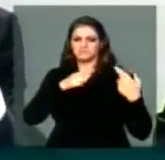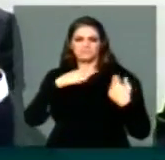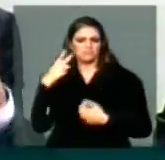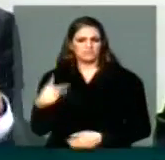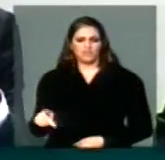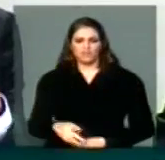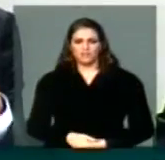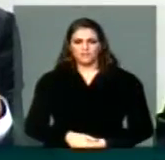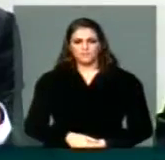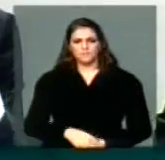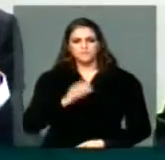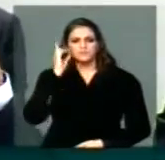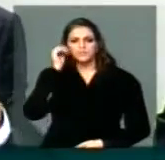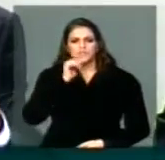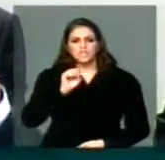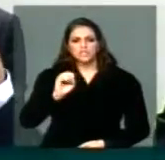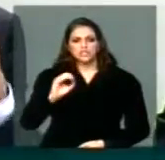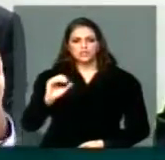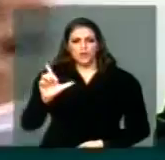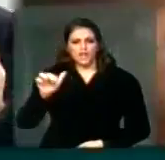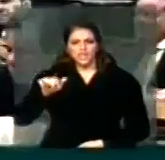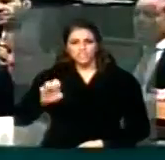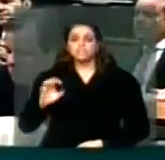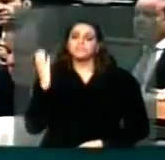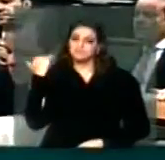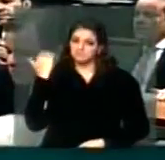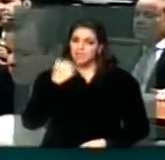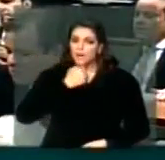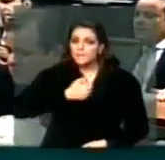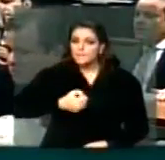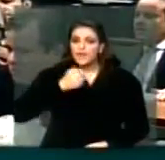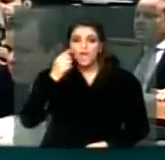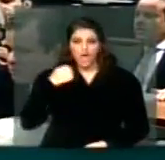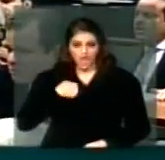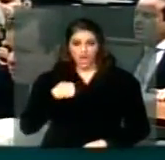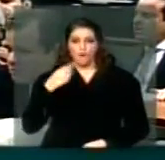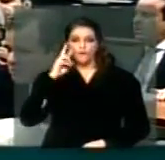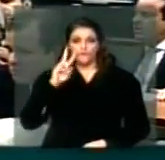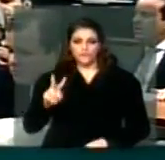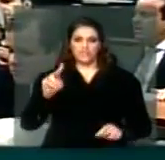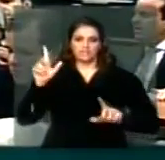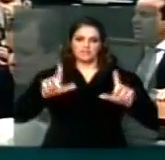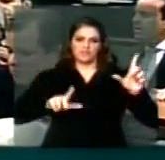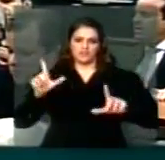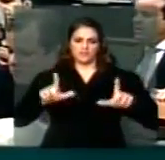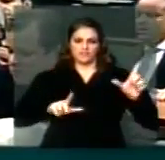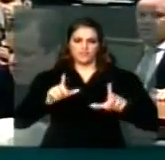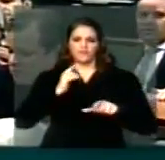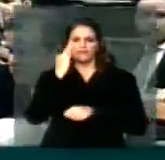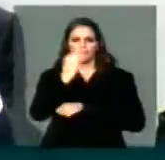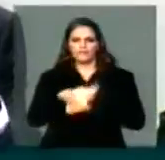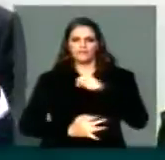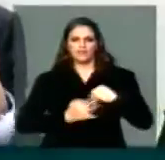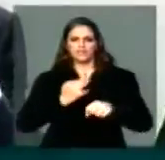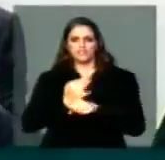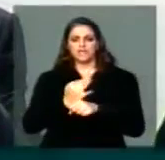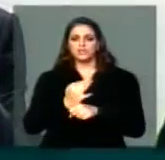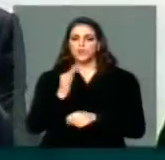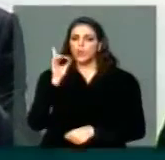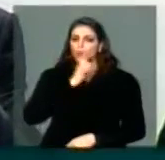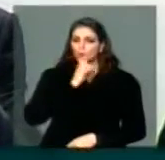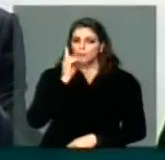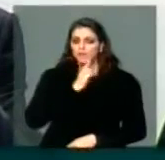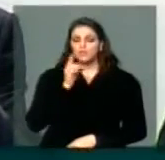aliás, a deputada Solange Almeida deu nota pública, entrevista, que eu vi na televisão, no programa Fantástico Domingo,